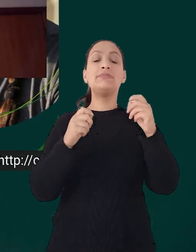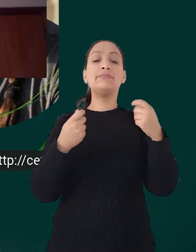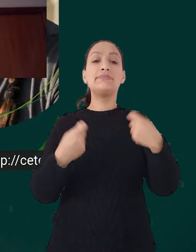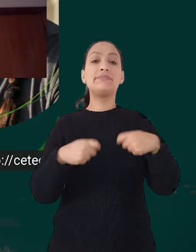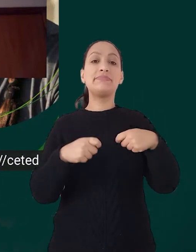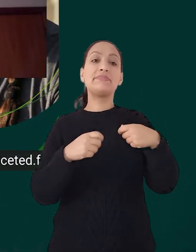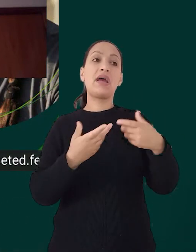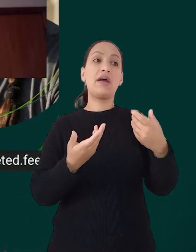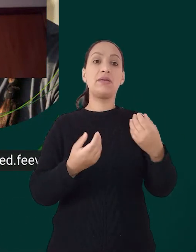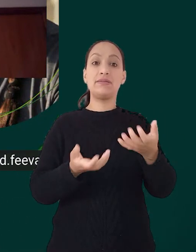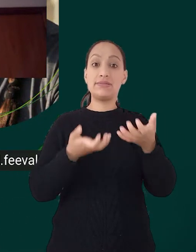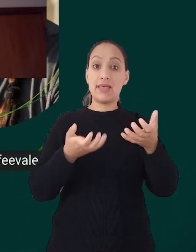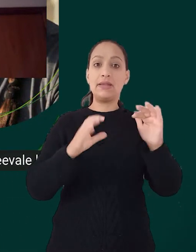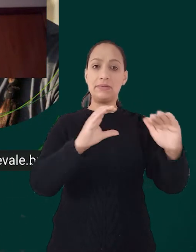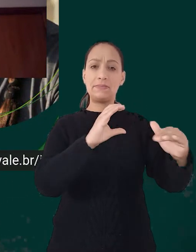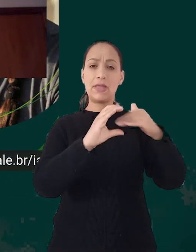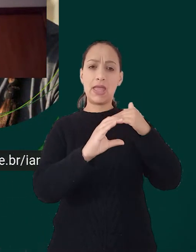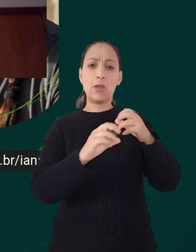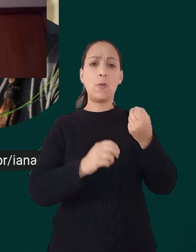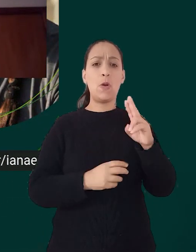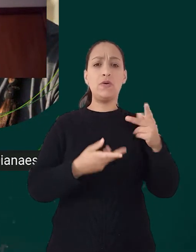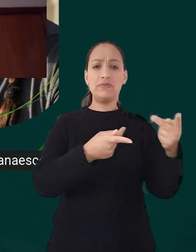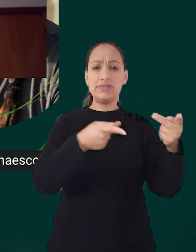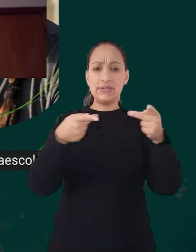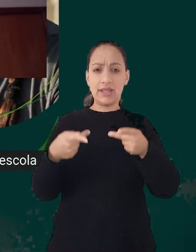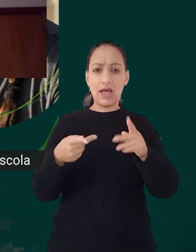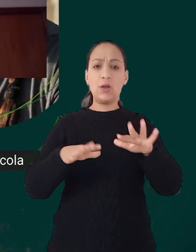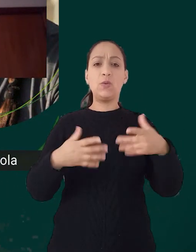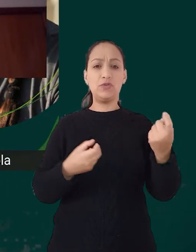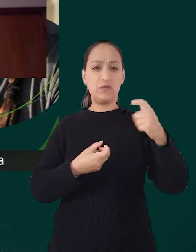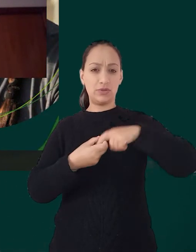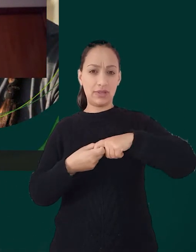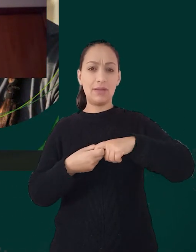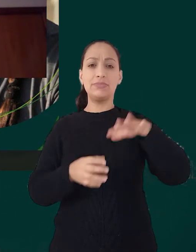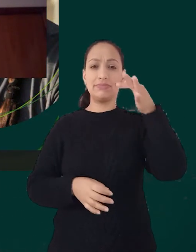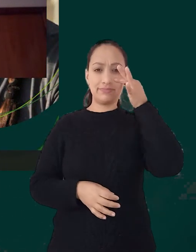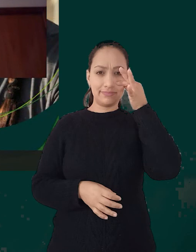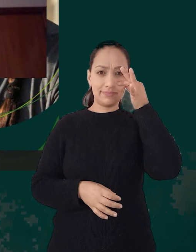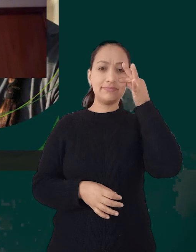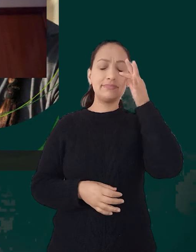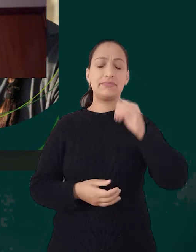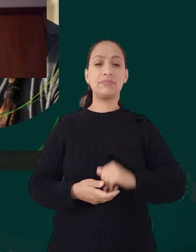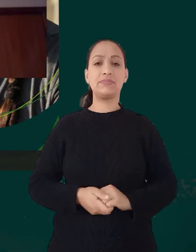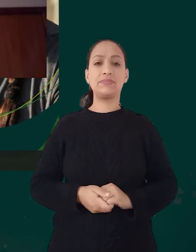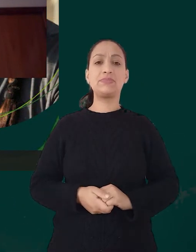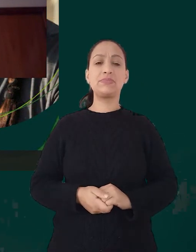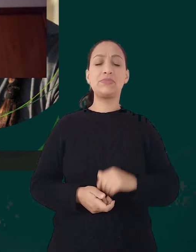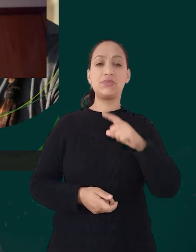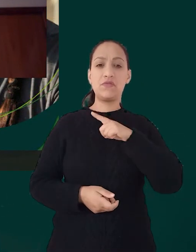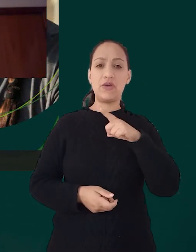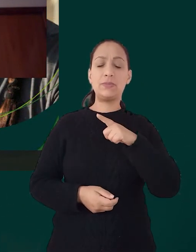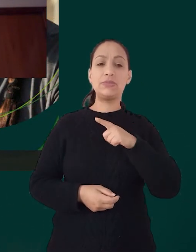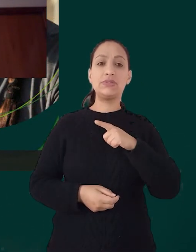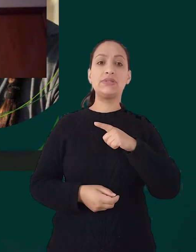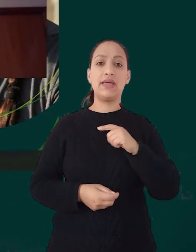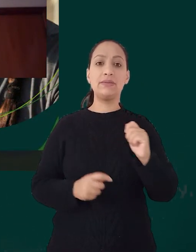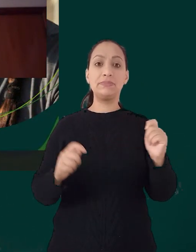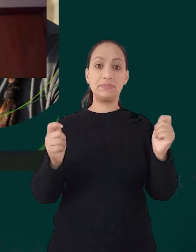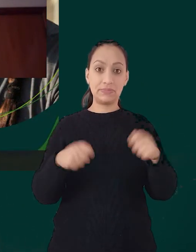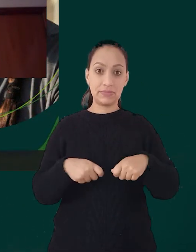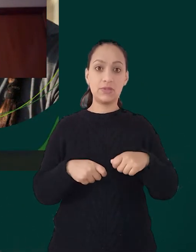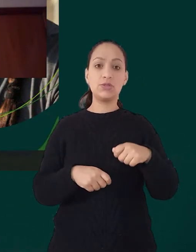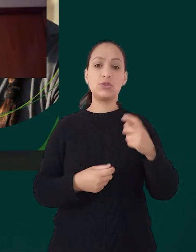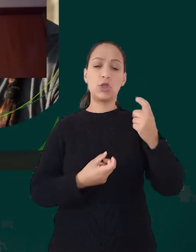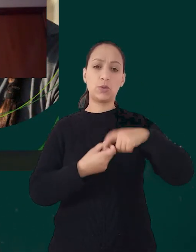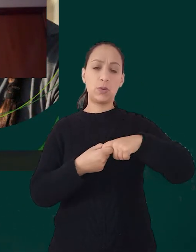até visitar a gente quando retornarmos, né, em definitivo, quando tivermos condições de retornarmos,